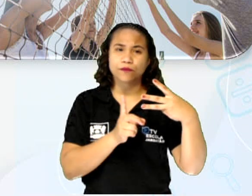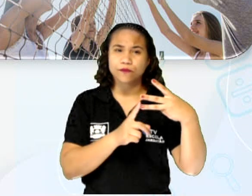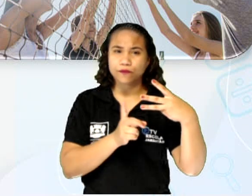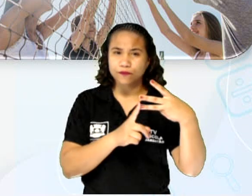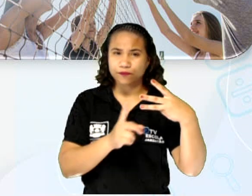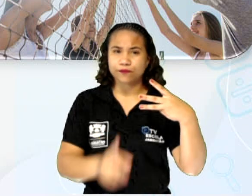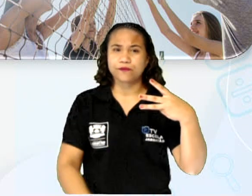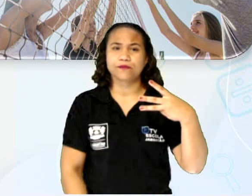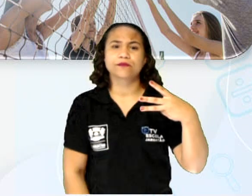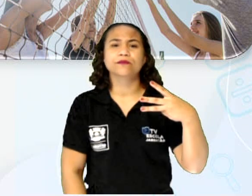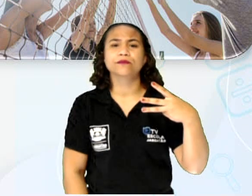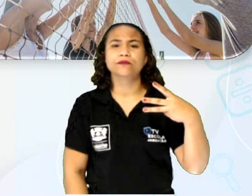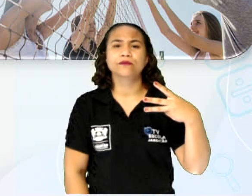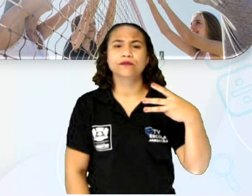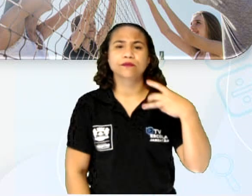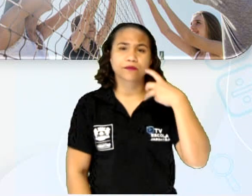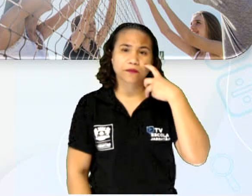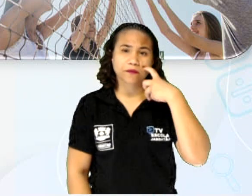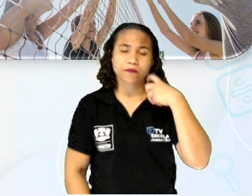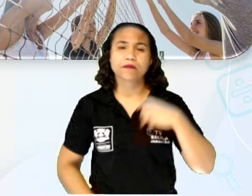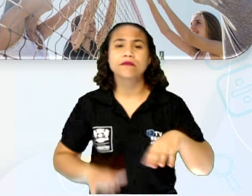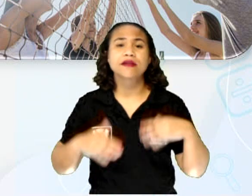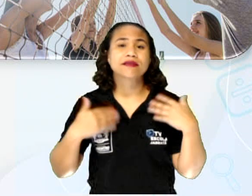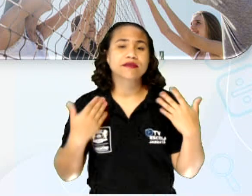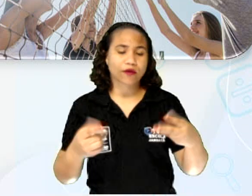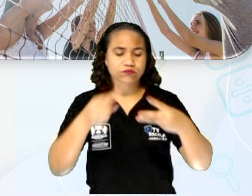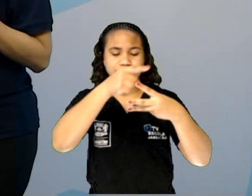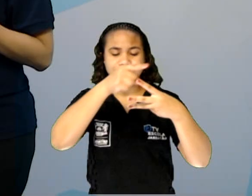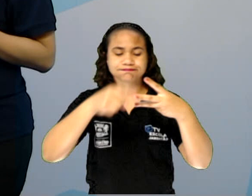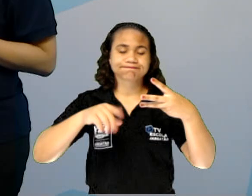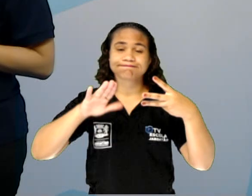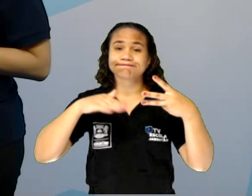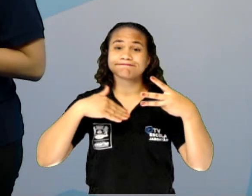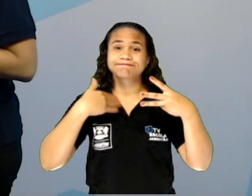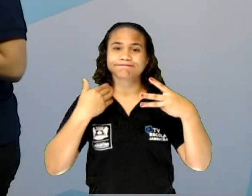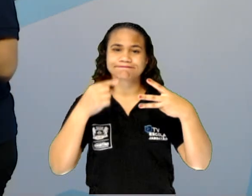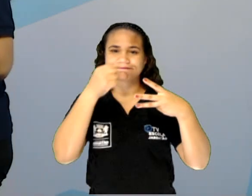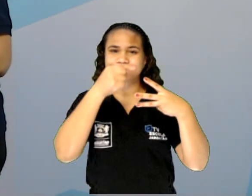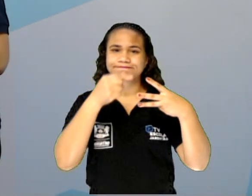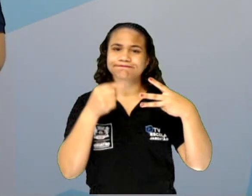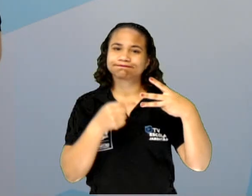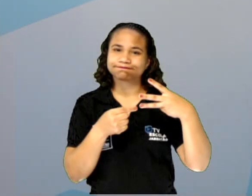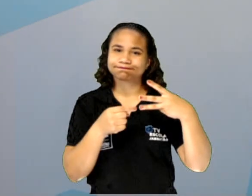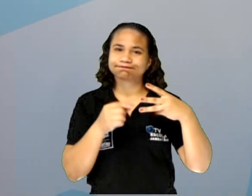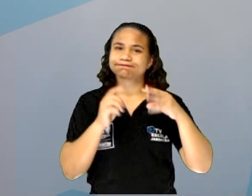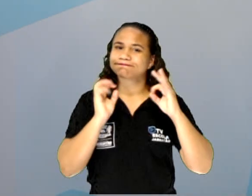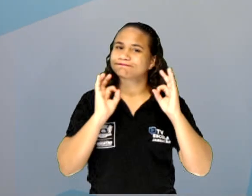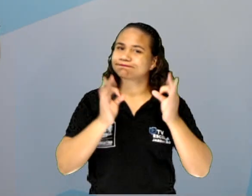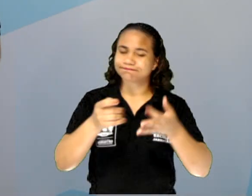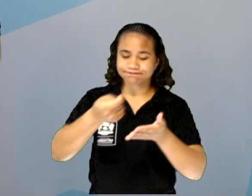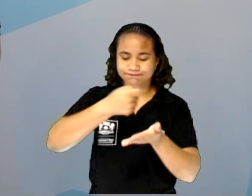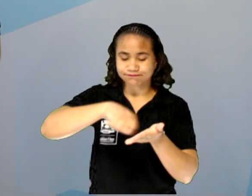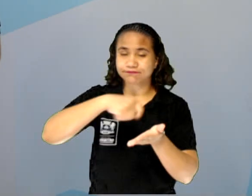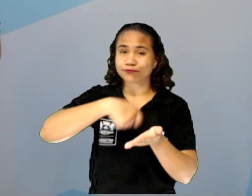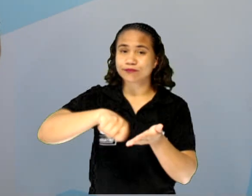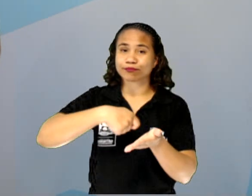are not playing soccer. Qual dessas três frases está escrita